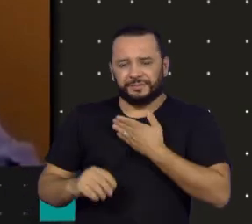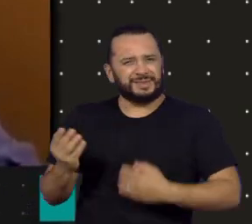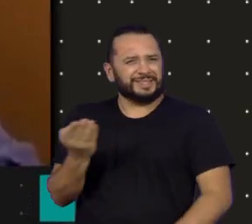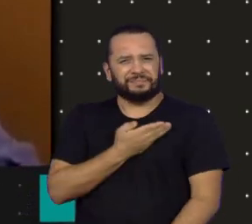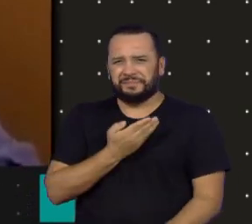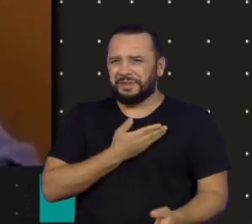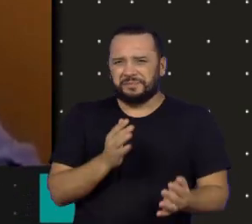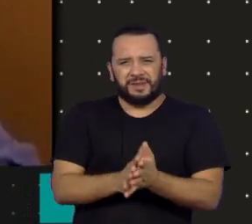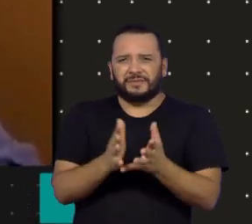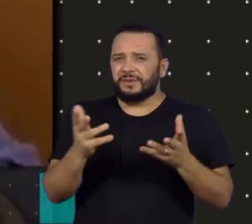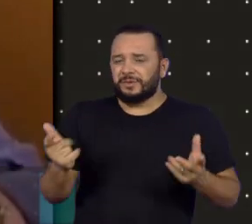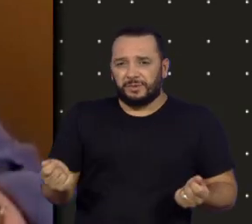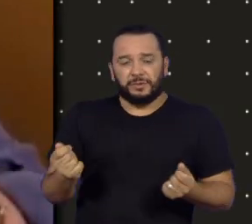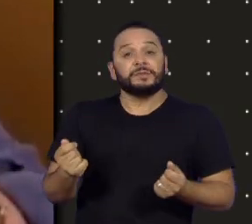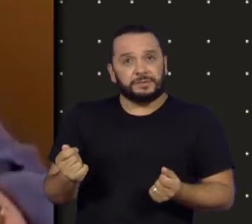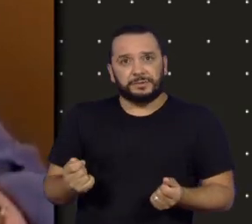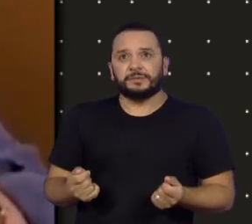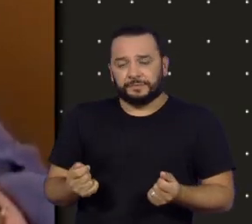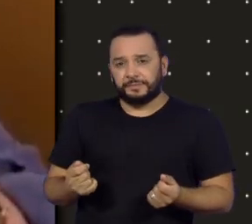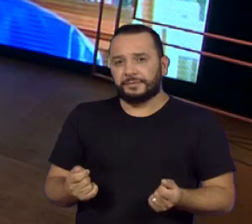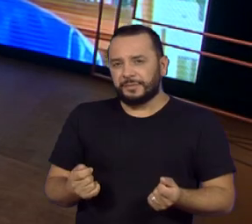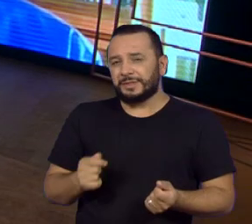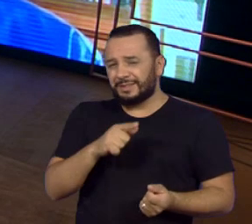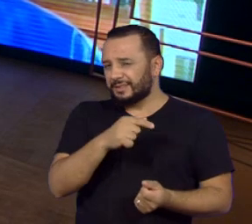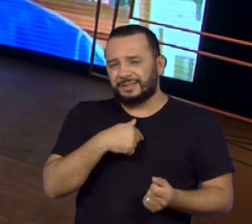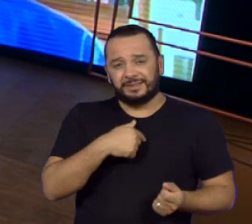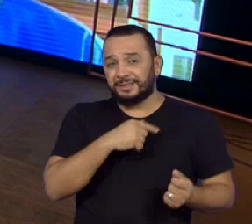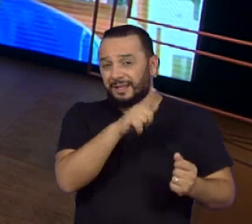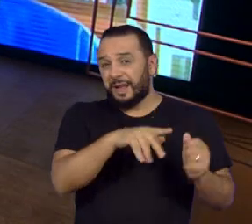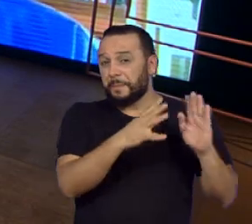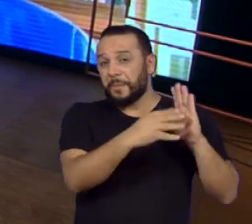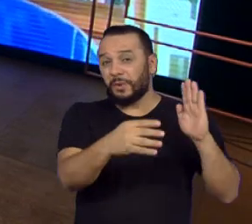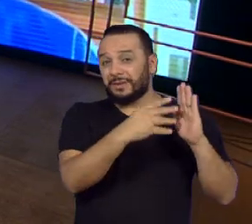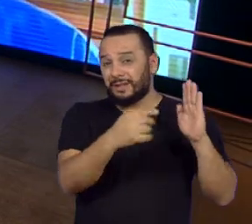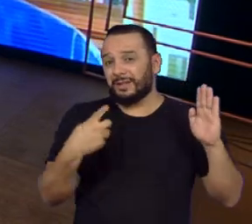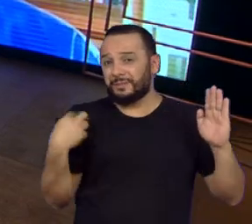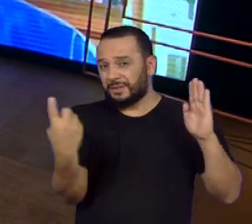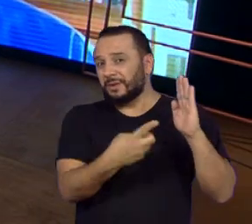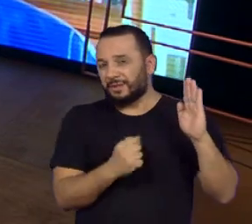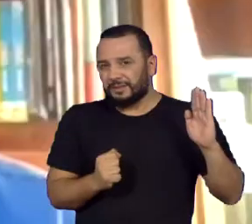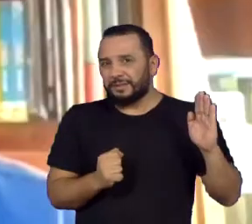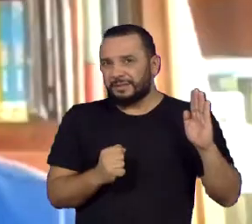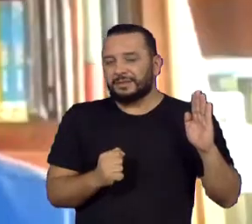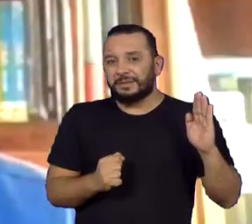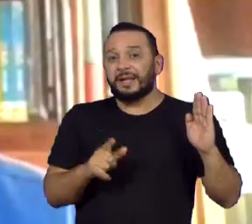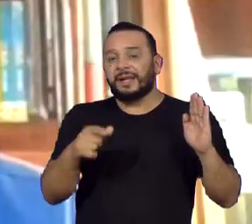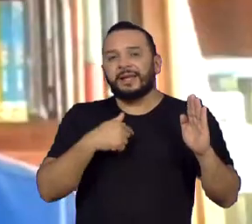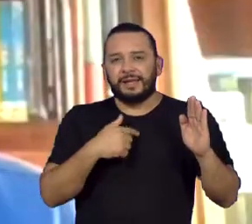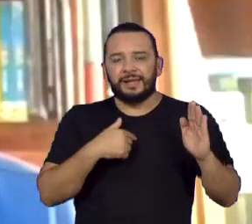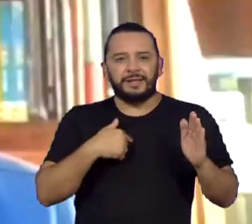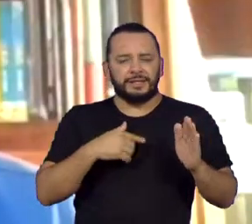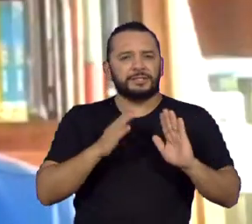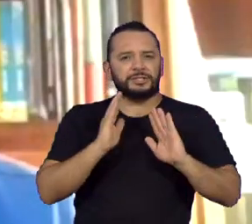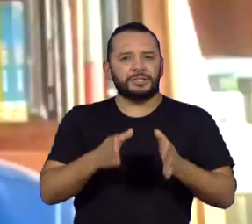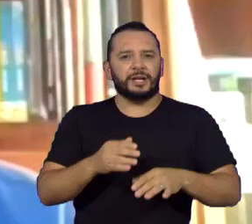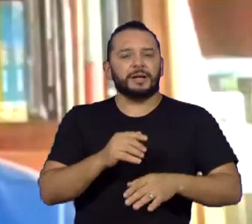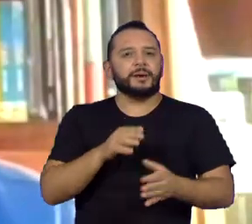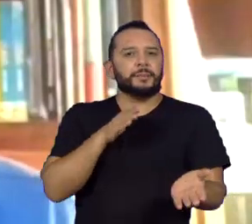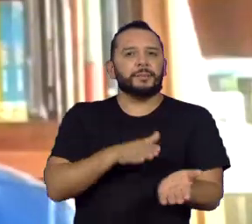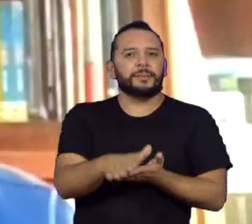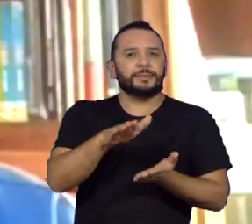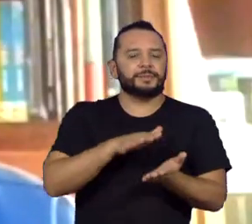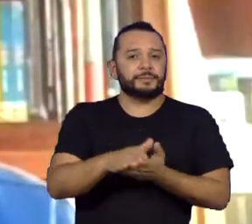tive, e para todos nós jornalistas é um símbolo, e publicou meu primeiro desenho,